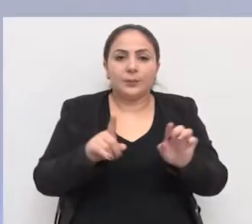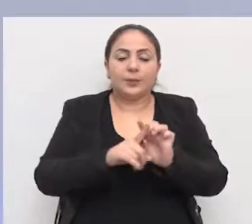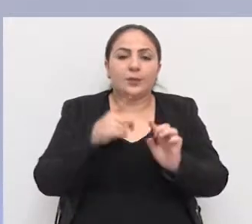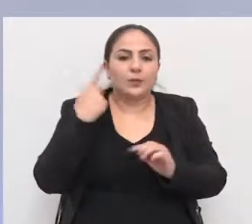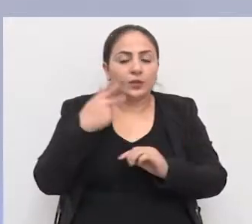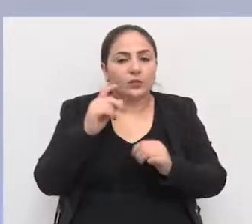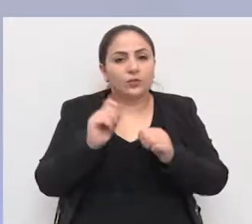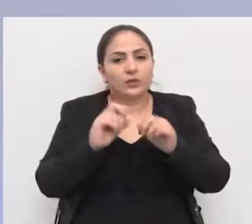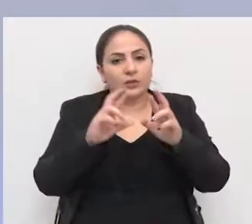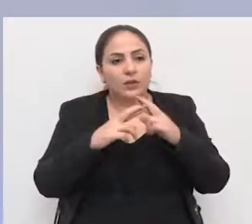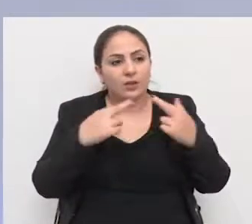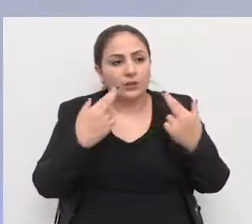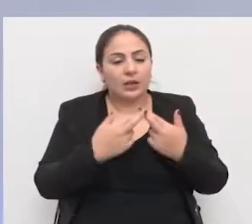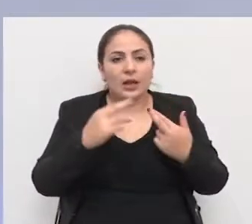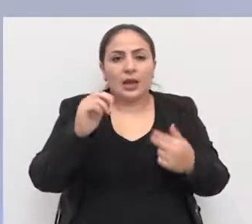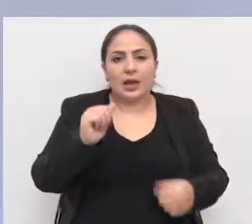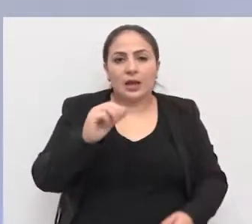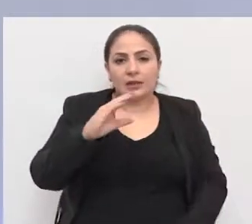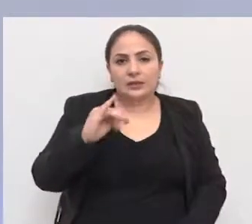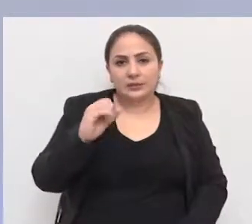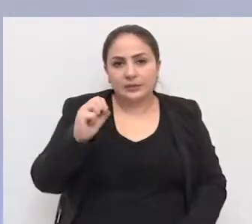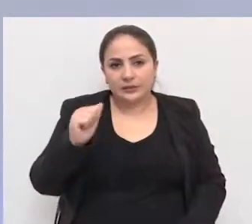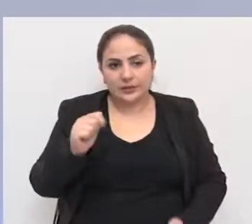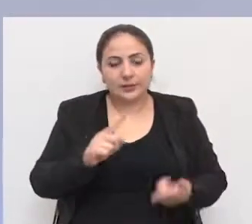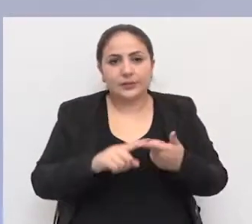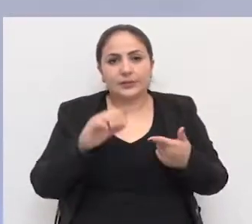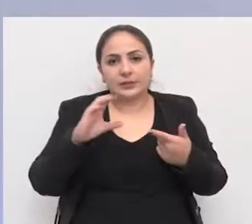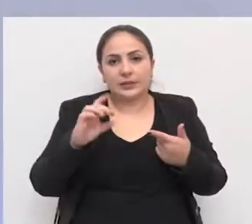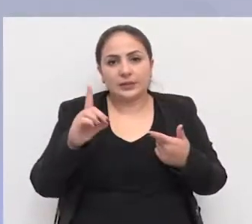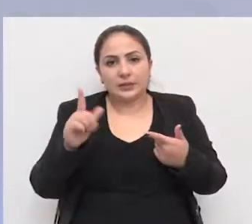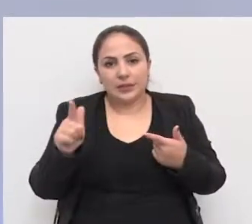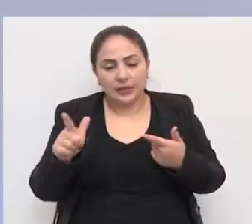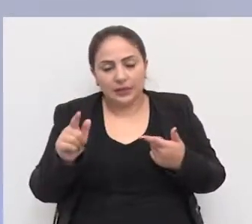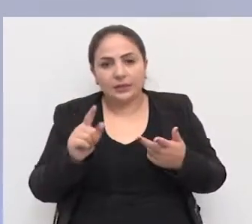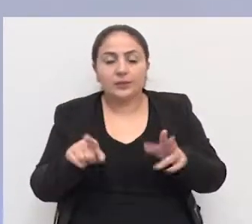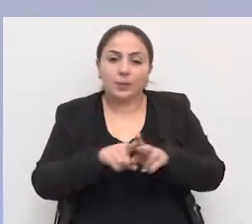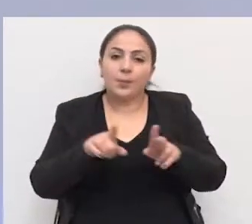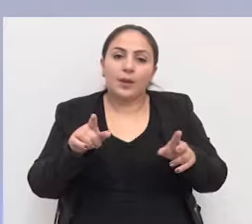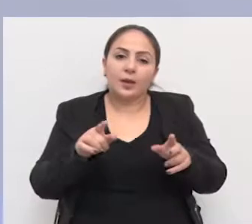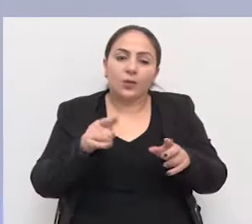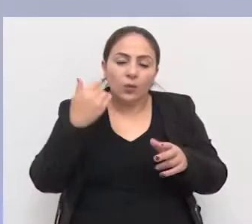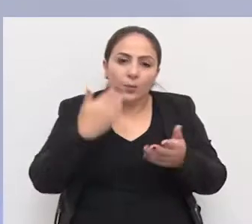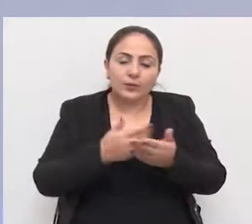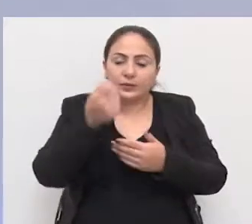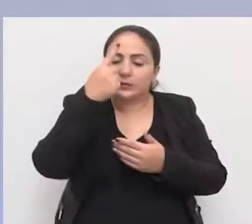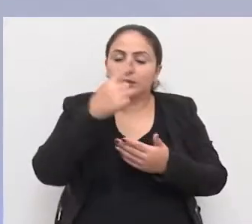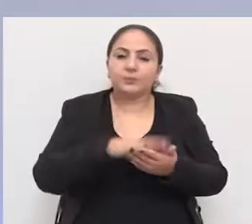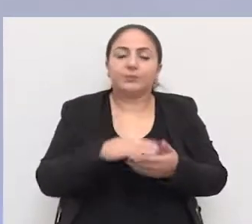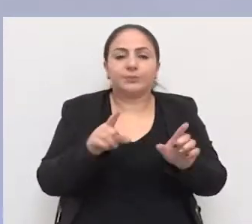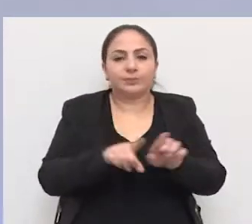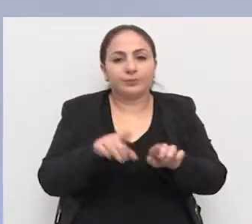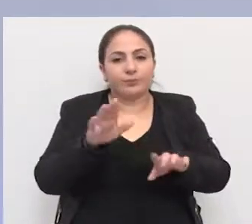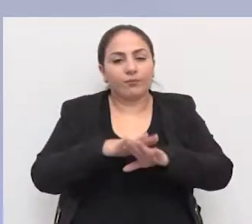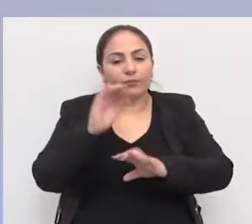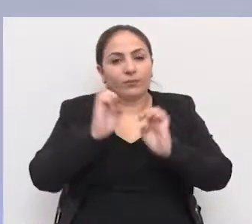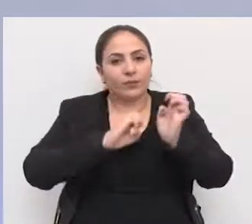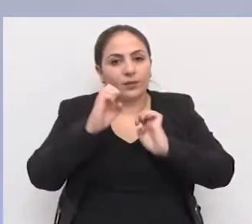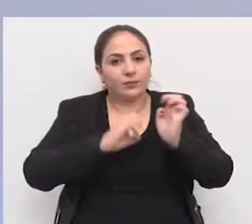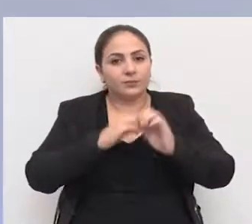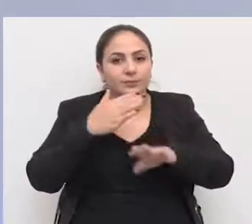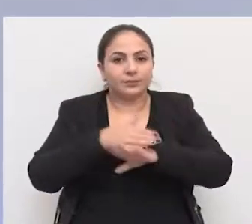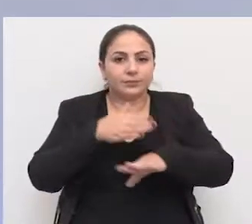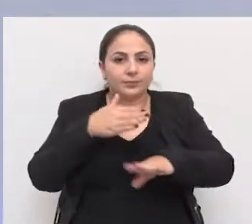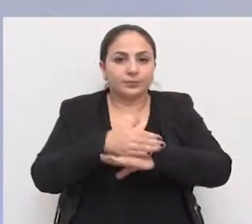o parlamentar fez reuniões com a CISA e CDL, que também abraçaram a ideia. E, possivelmente,